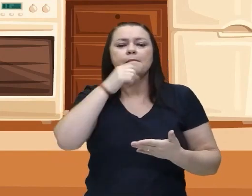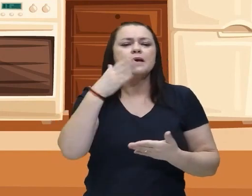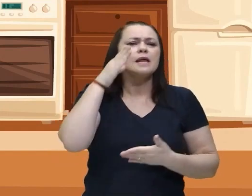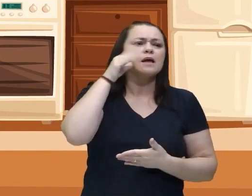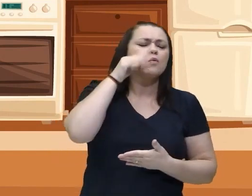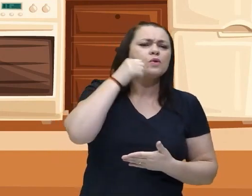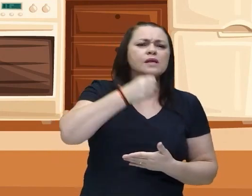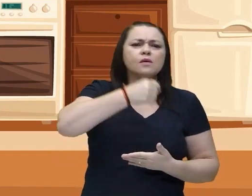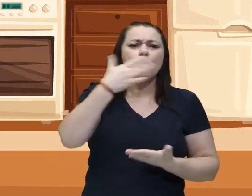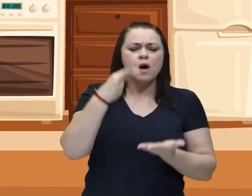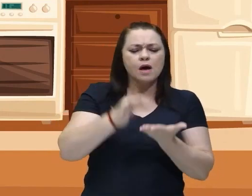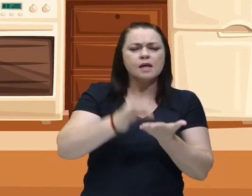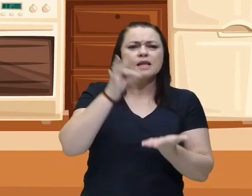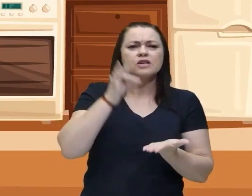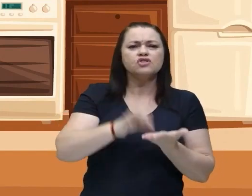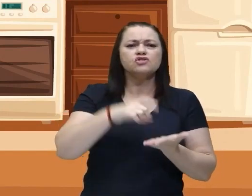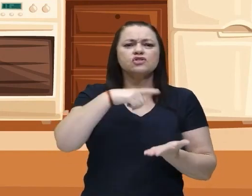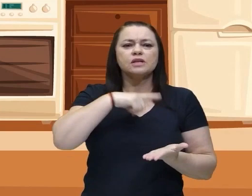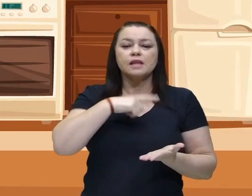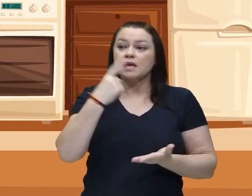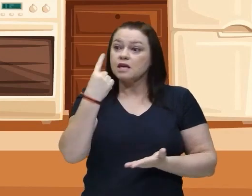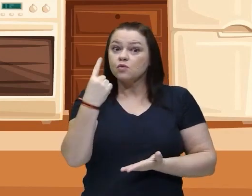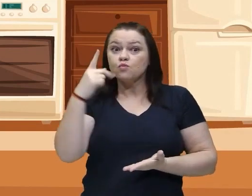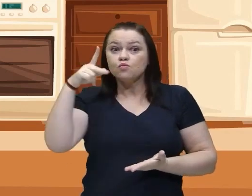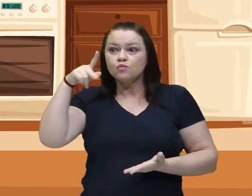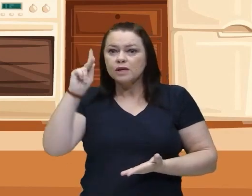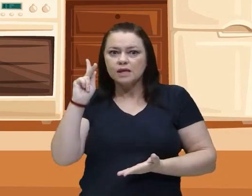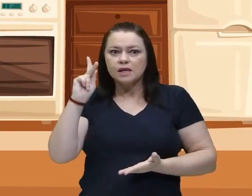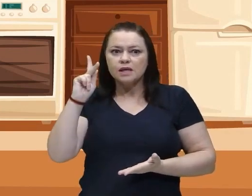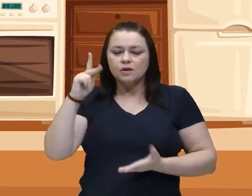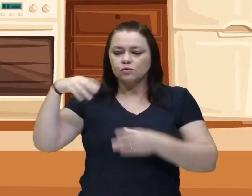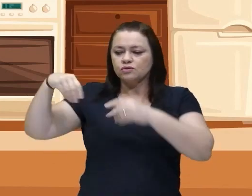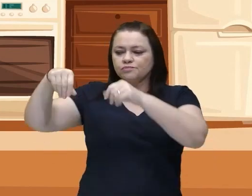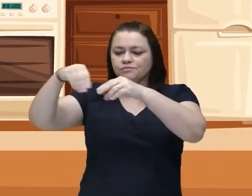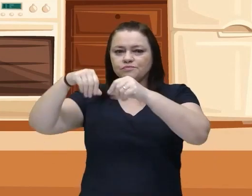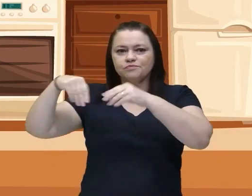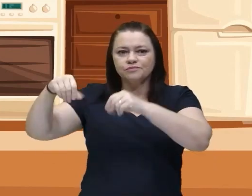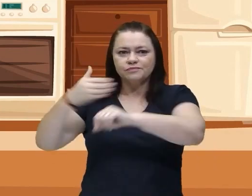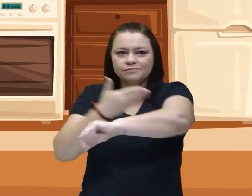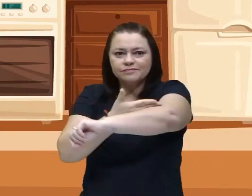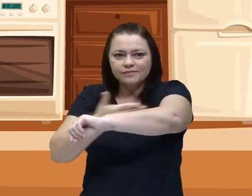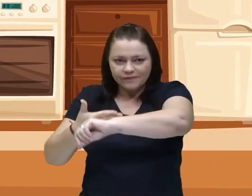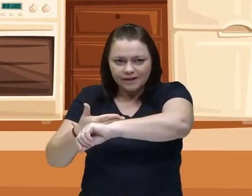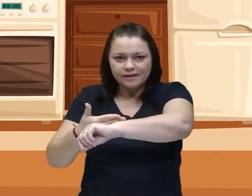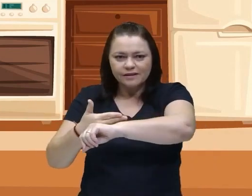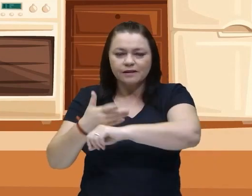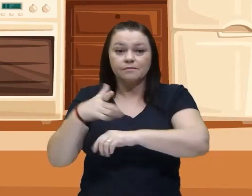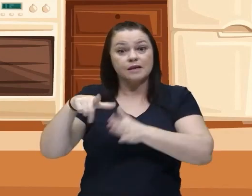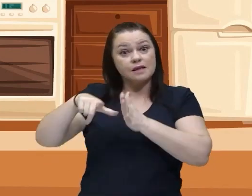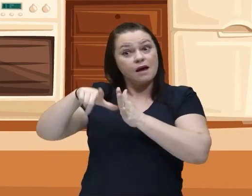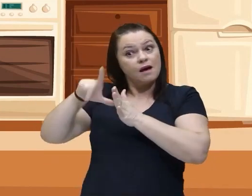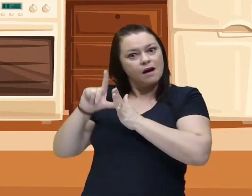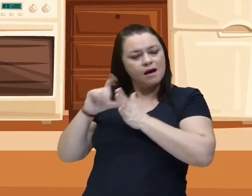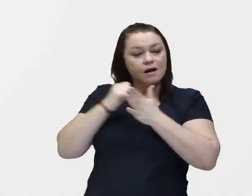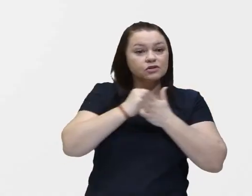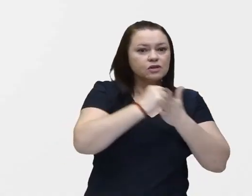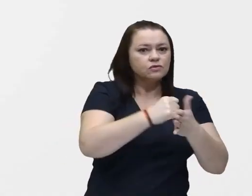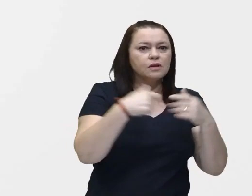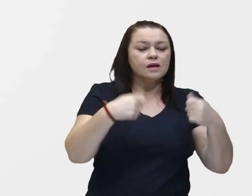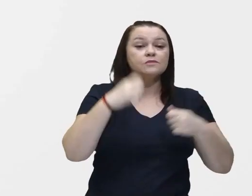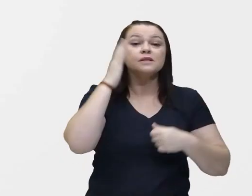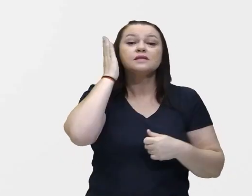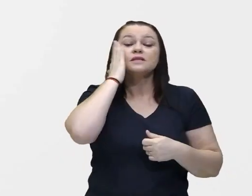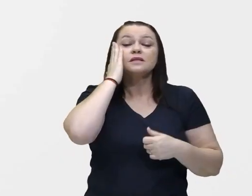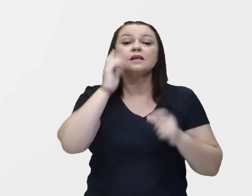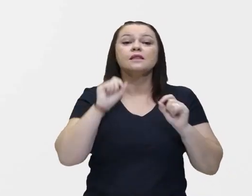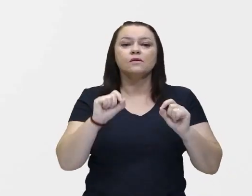xícaras tem em 1 quilo de farinha de trigo. Antes de nós ajudarmos a Fran, vamos entender o seguinte, de olho na tela.